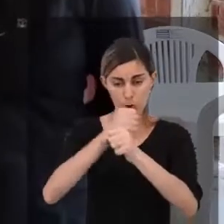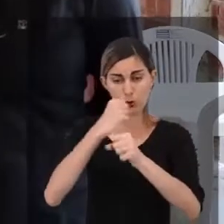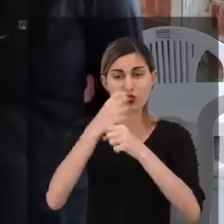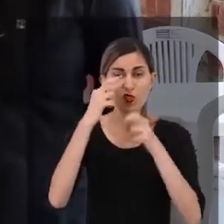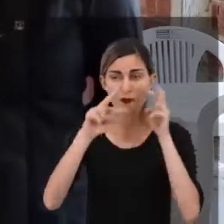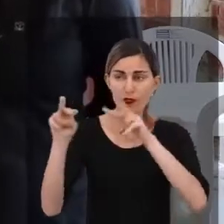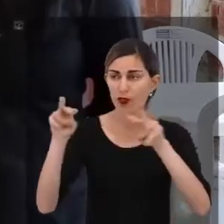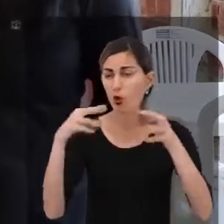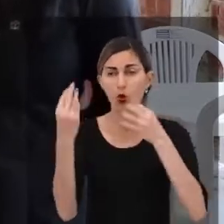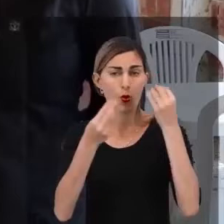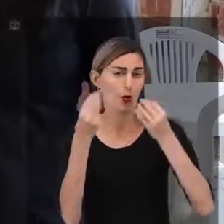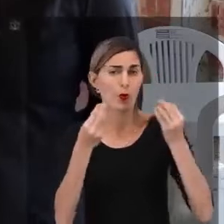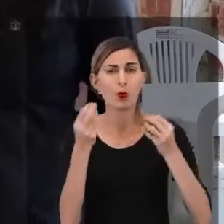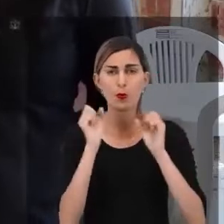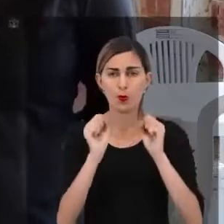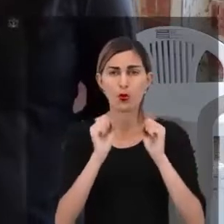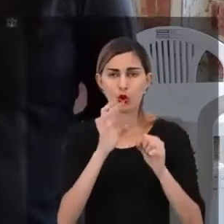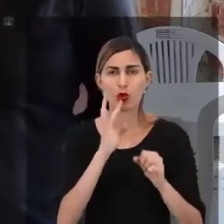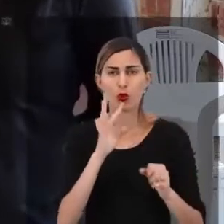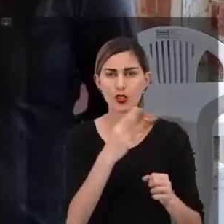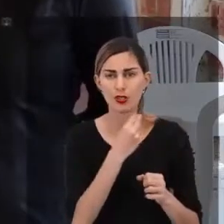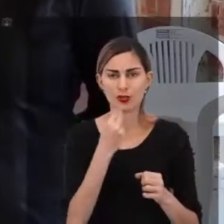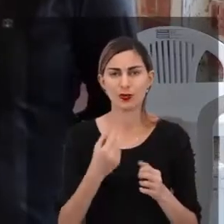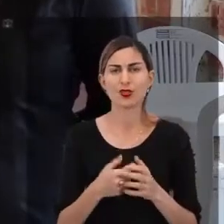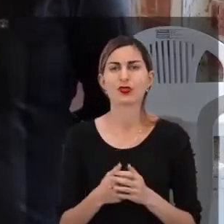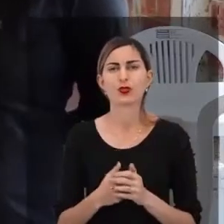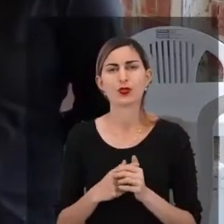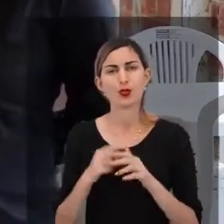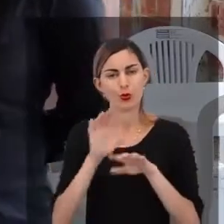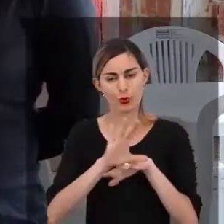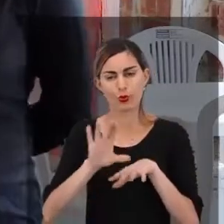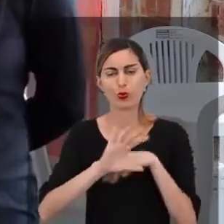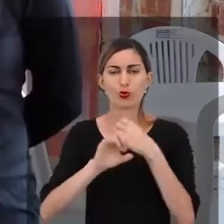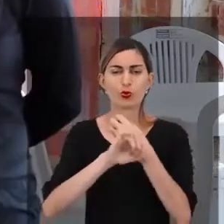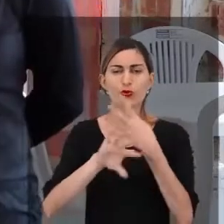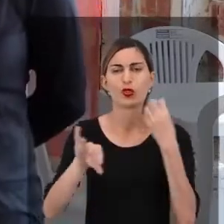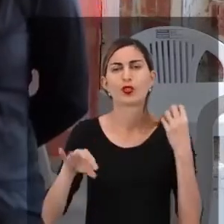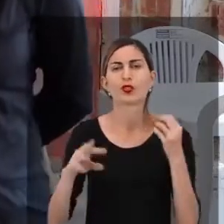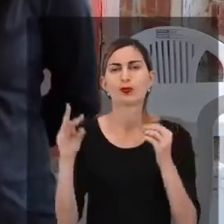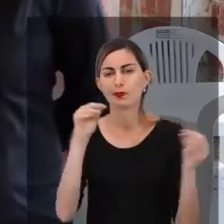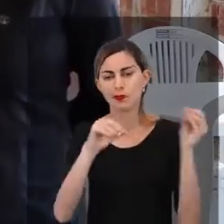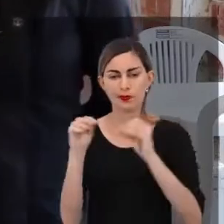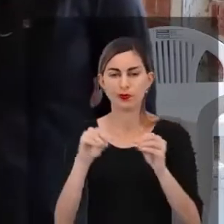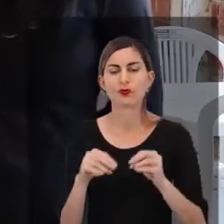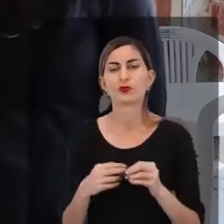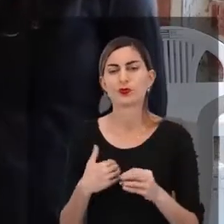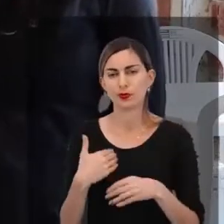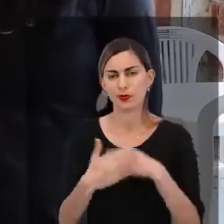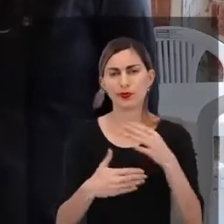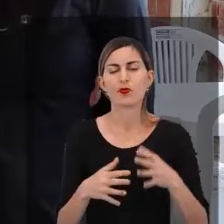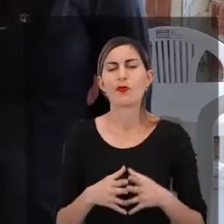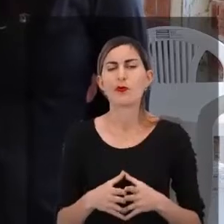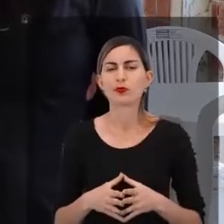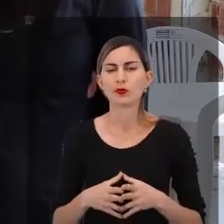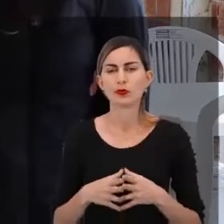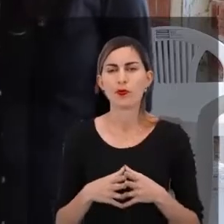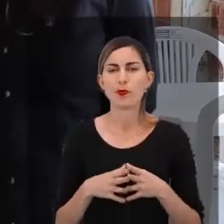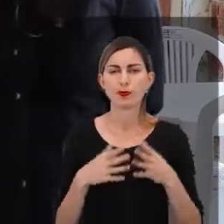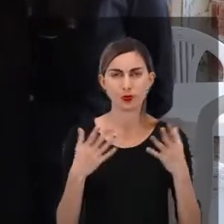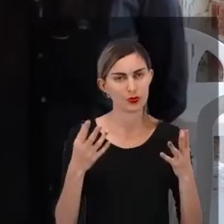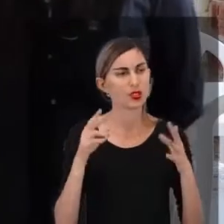as coisas acontecendo e como ele pode, com o conhecimento que ele teve no curso de EAD, colocar isso aqui em